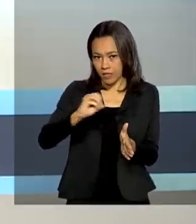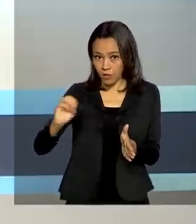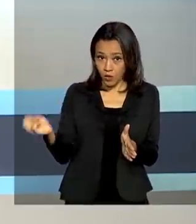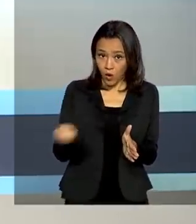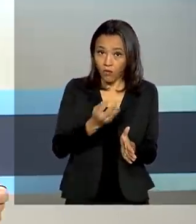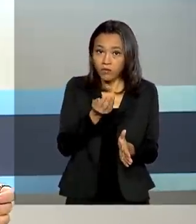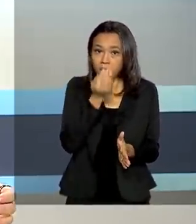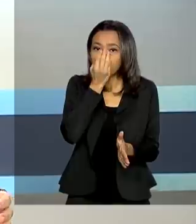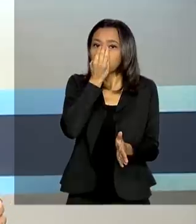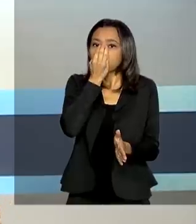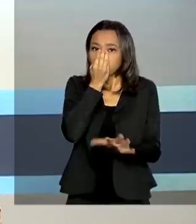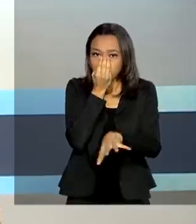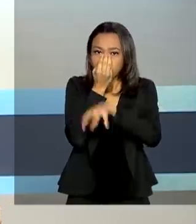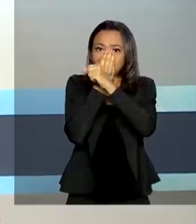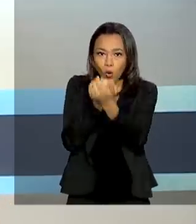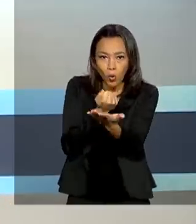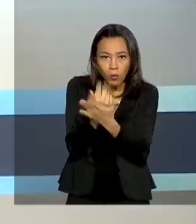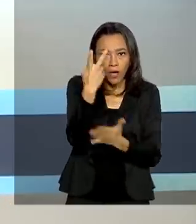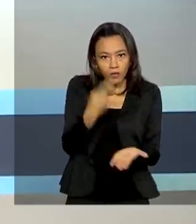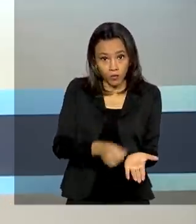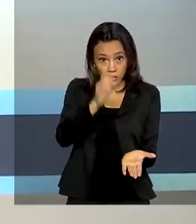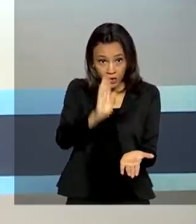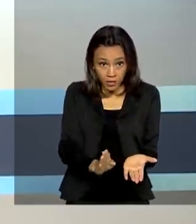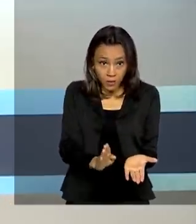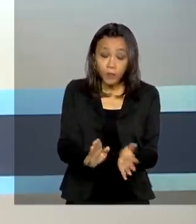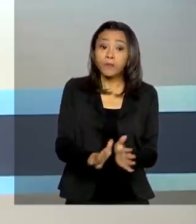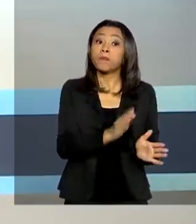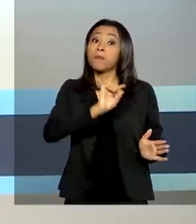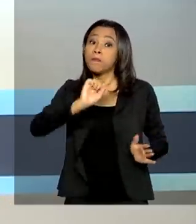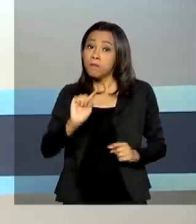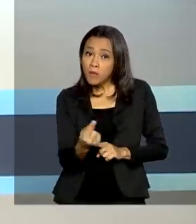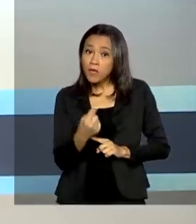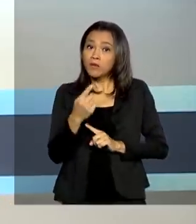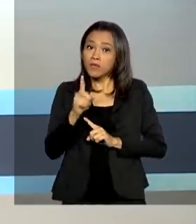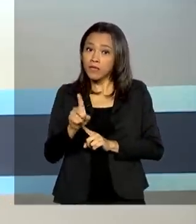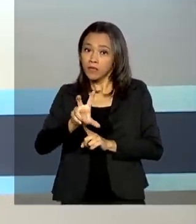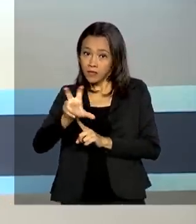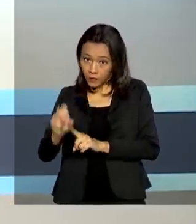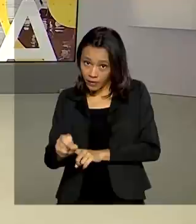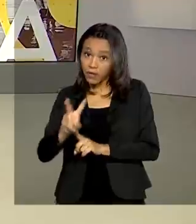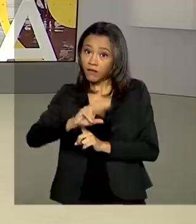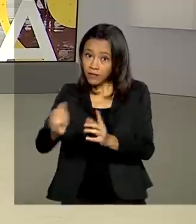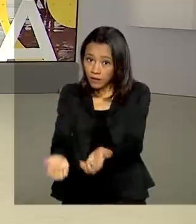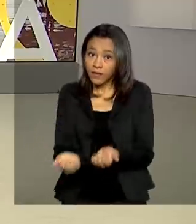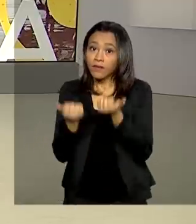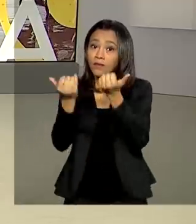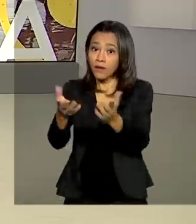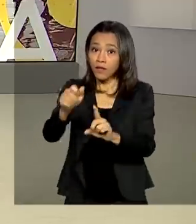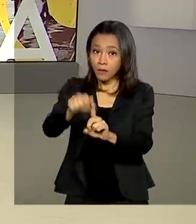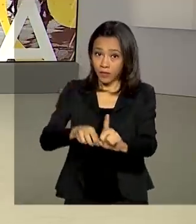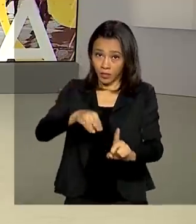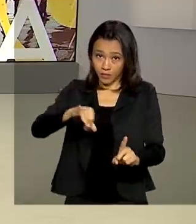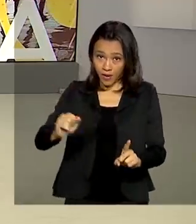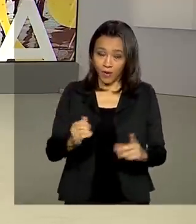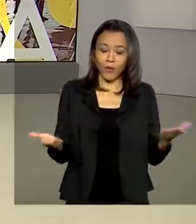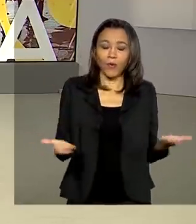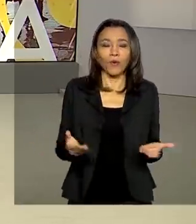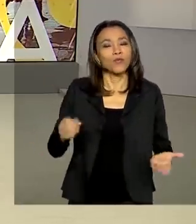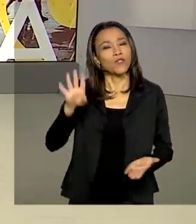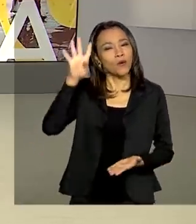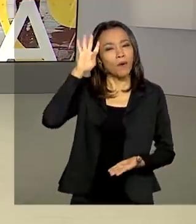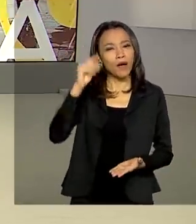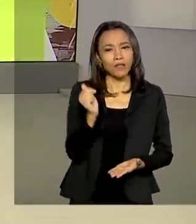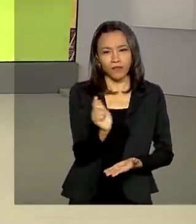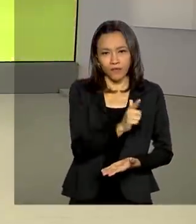respiradores comprados de fabricantes nacionais, 1.150 vão ser entregues em maio. Hoje é quarta-feira,